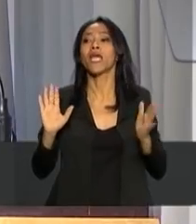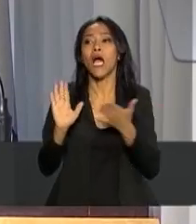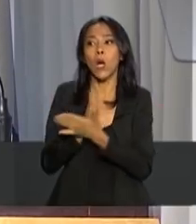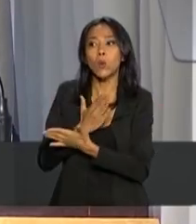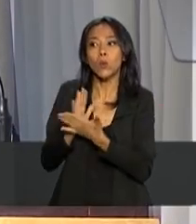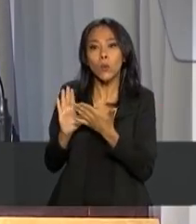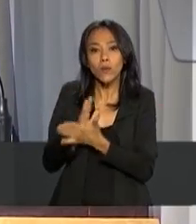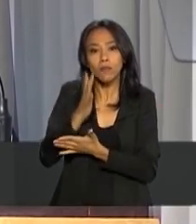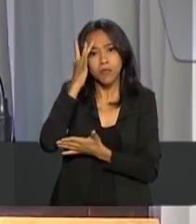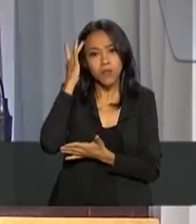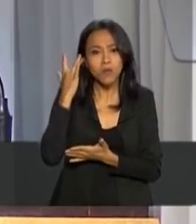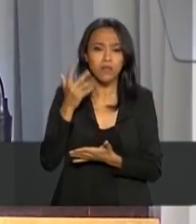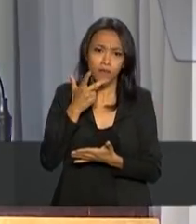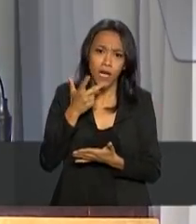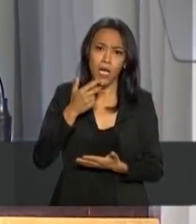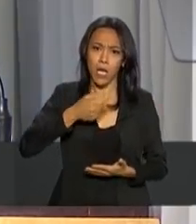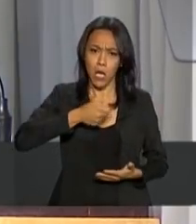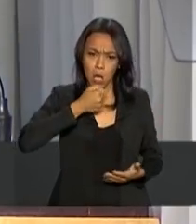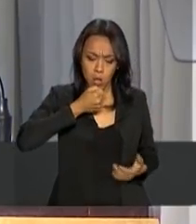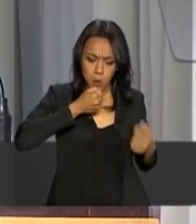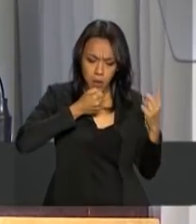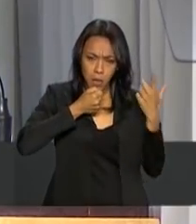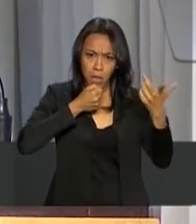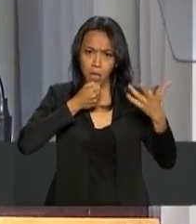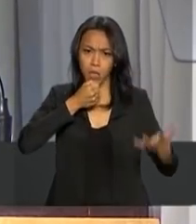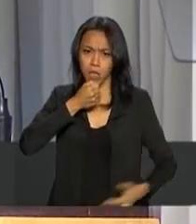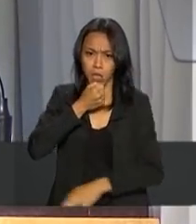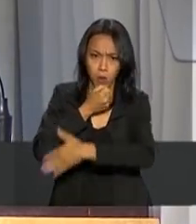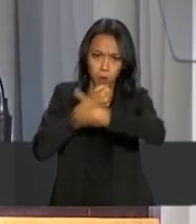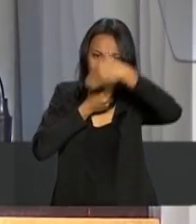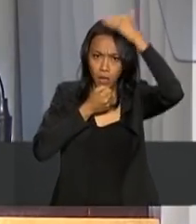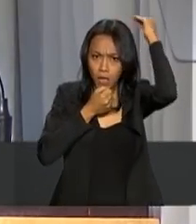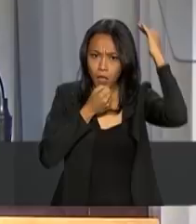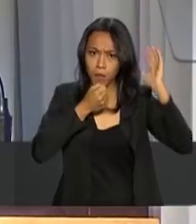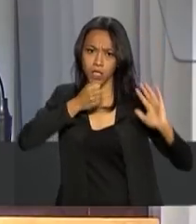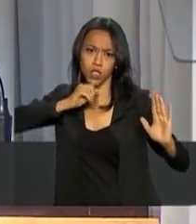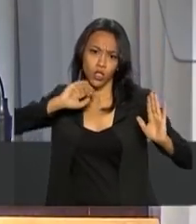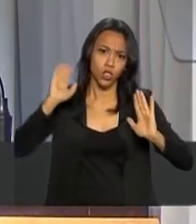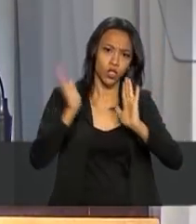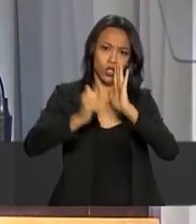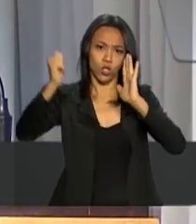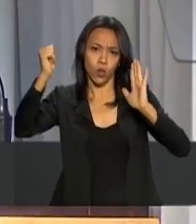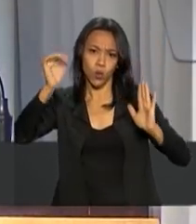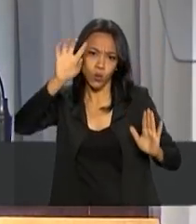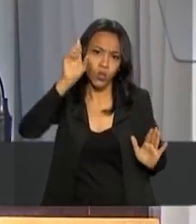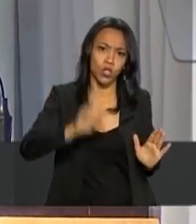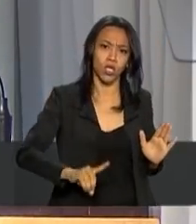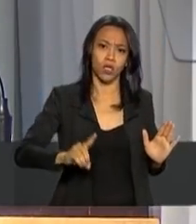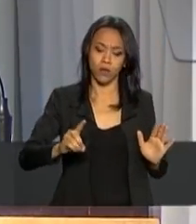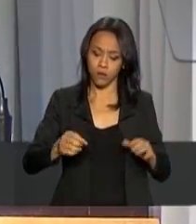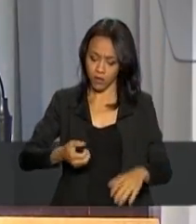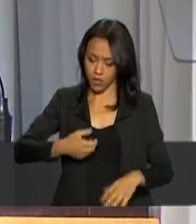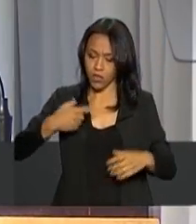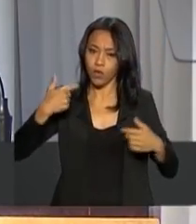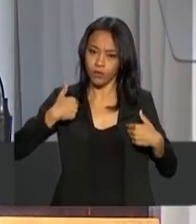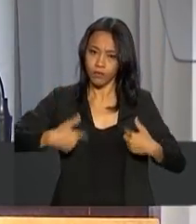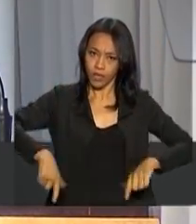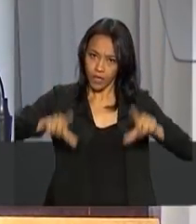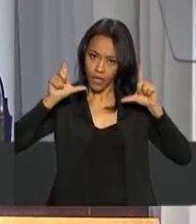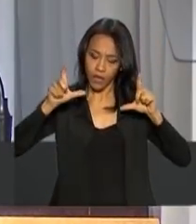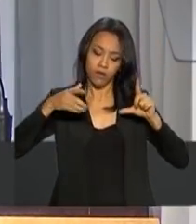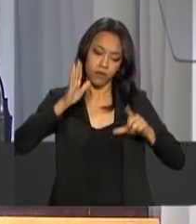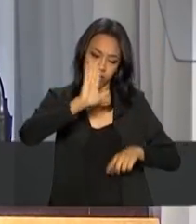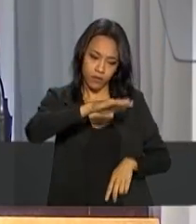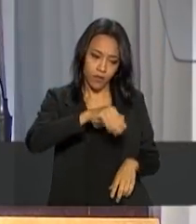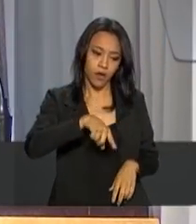candidatos vão nos seus programas e dizem: o Temer tirou todos os direitos trabalhistas. Eu gravo um vídeo dizendo: meu caro, examine um